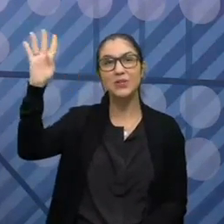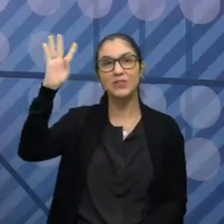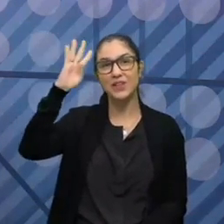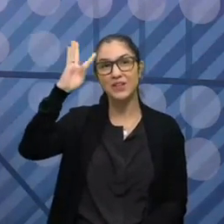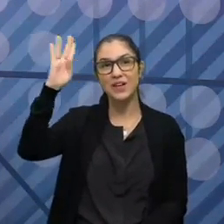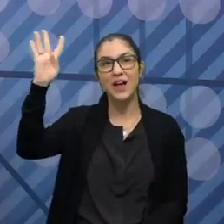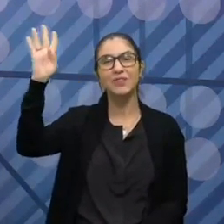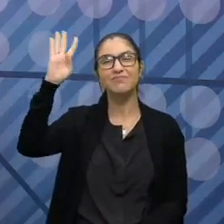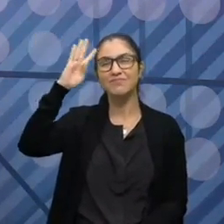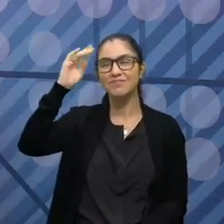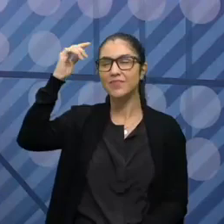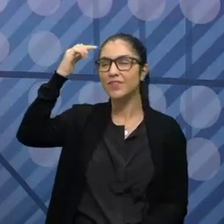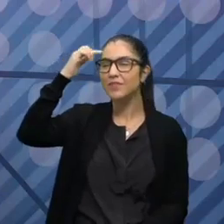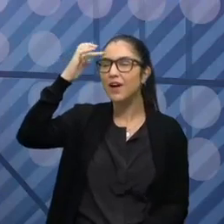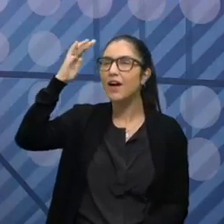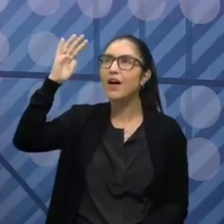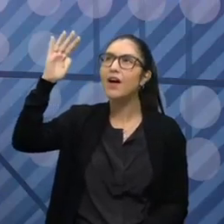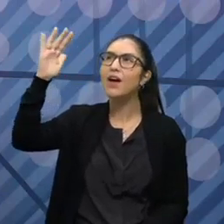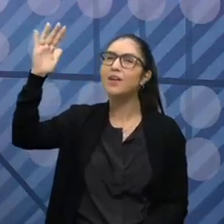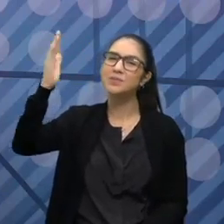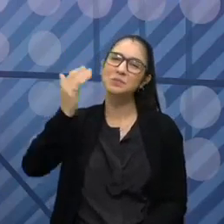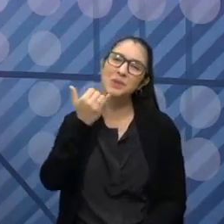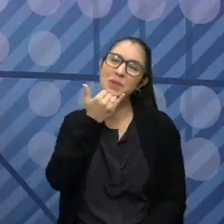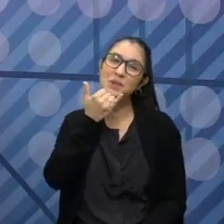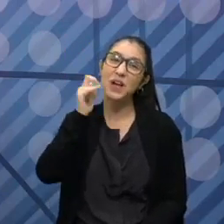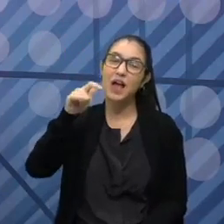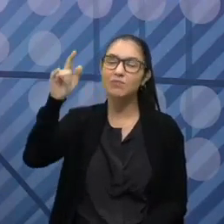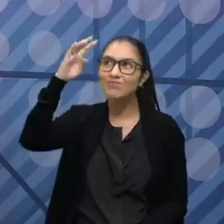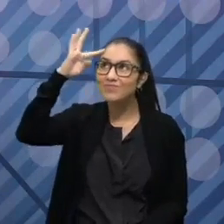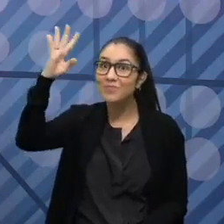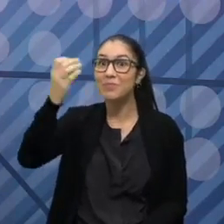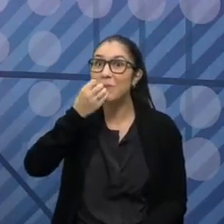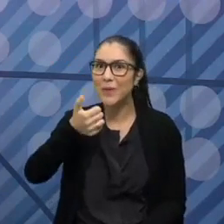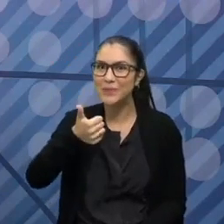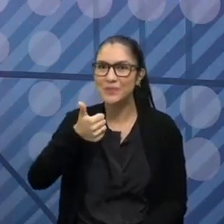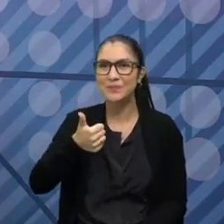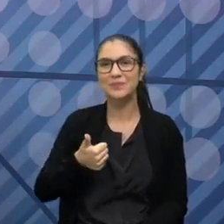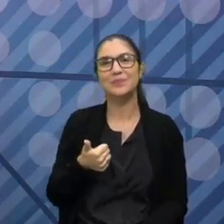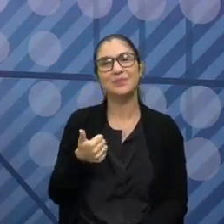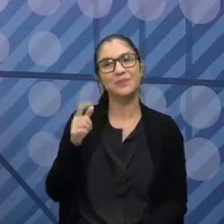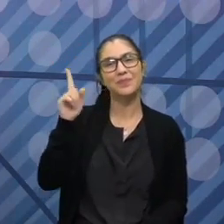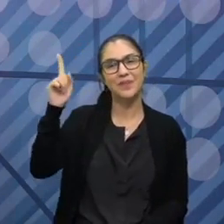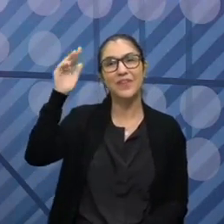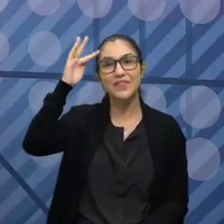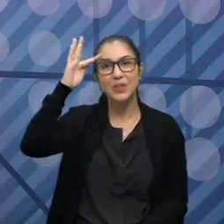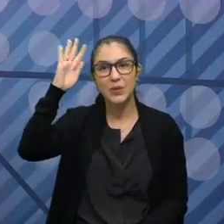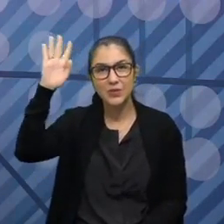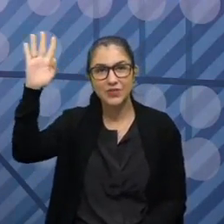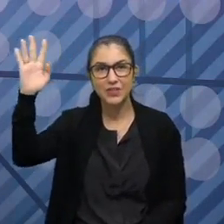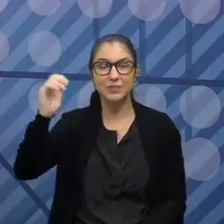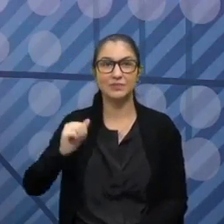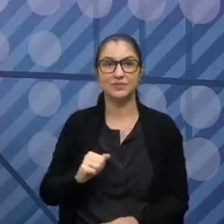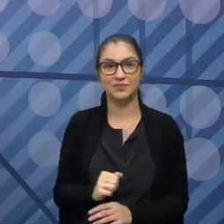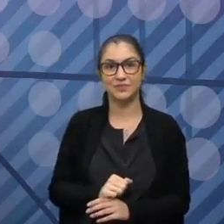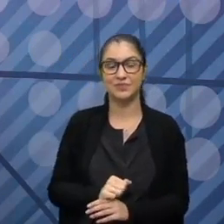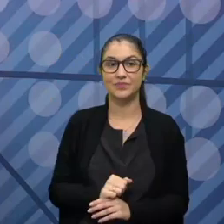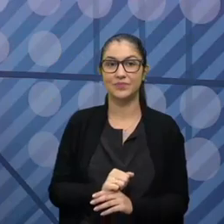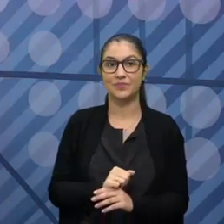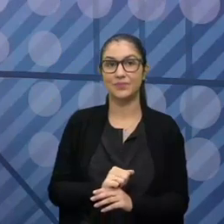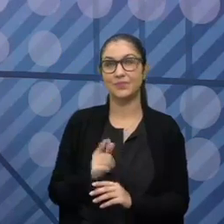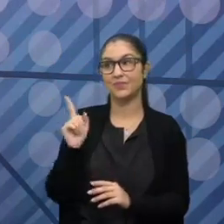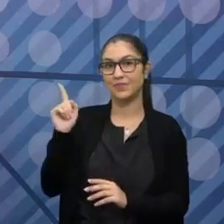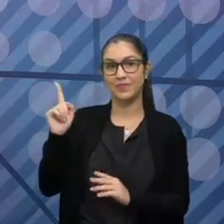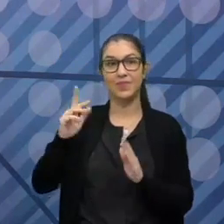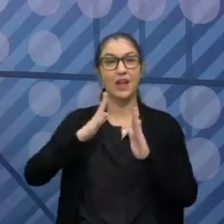Né? Devaga um pouquinho, com perdão, gente, é devagar no sentido bom, tá? Então, aqui é filosofia. Artes, na